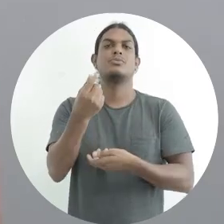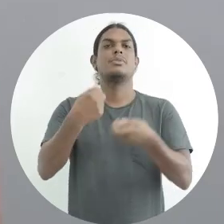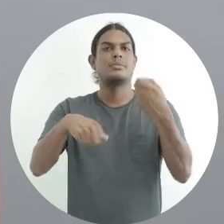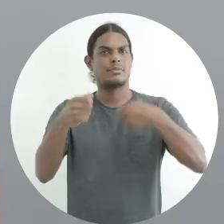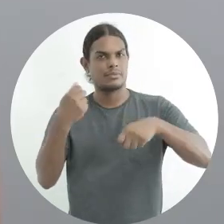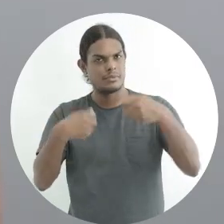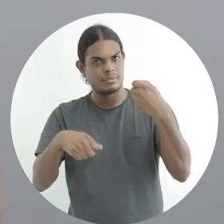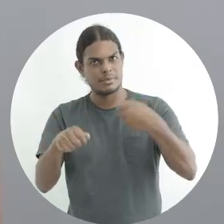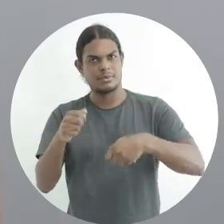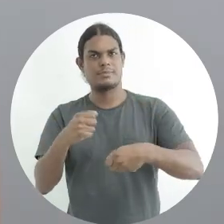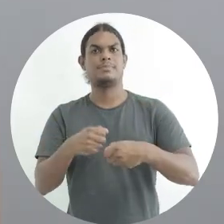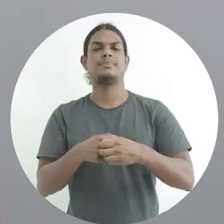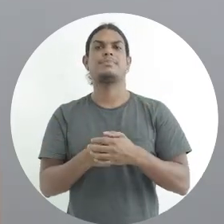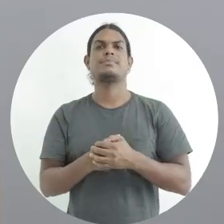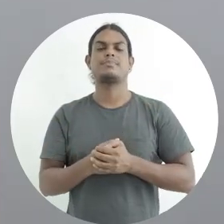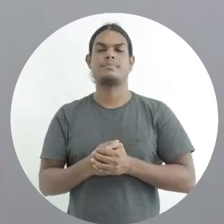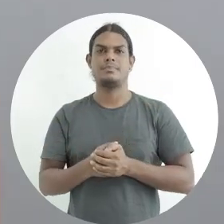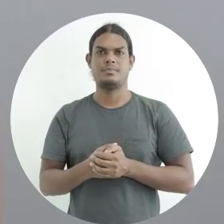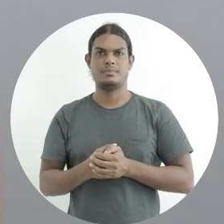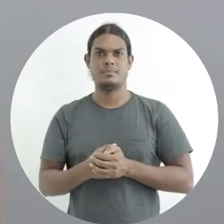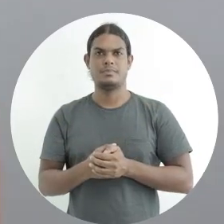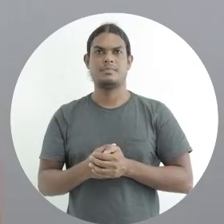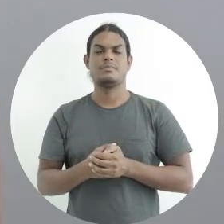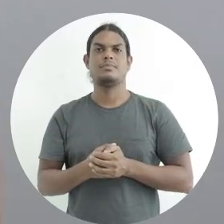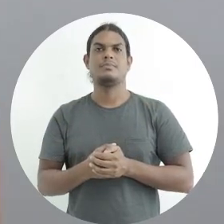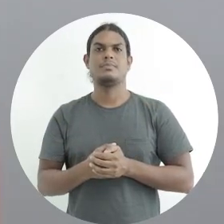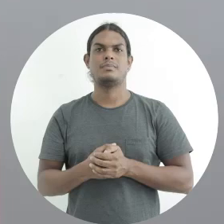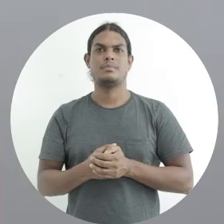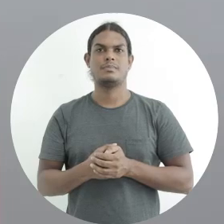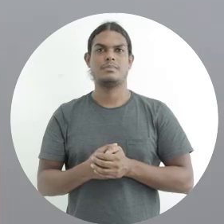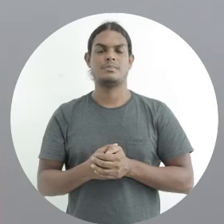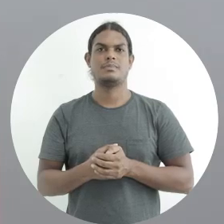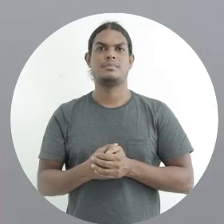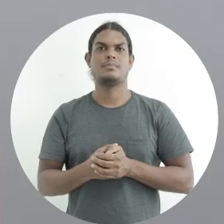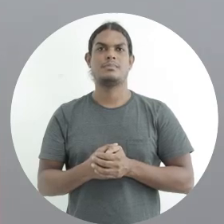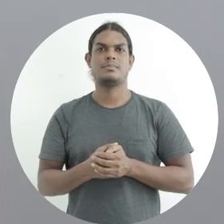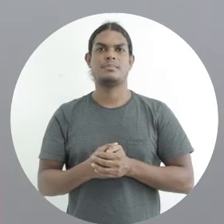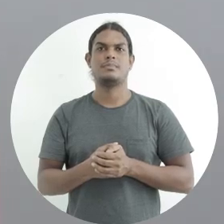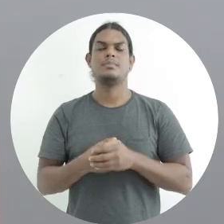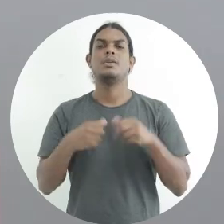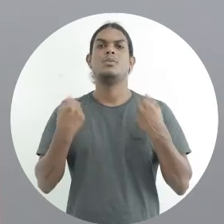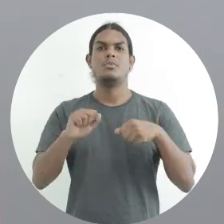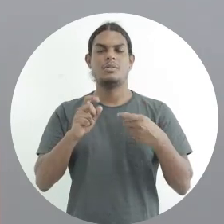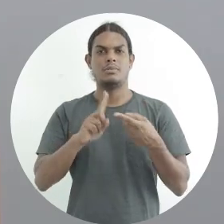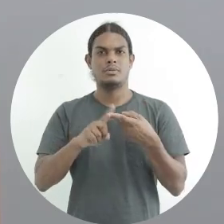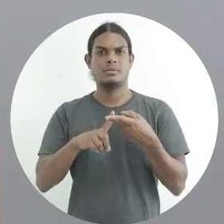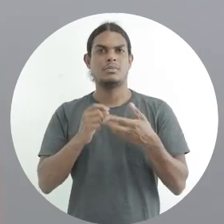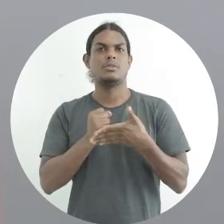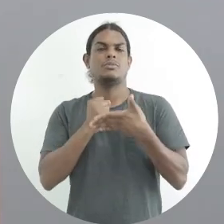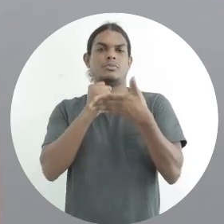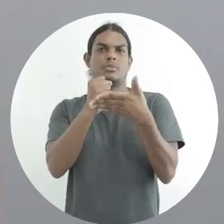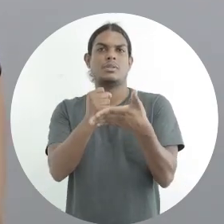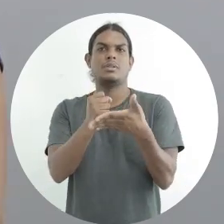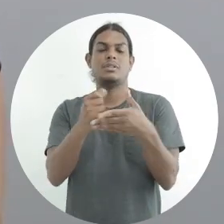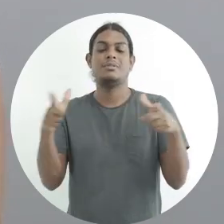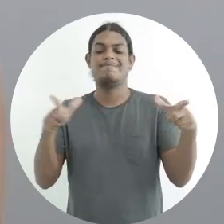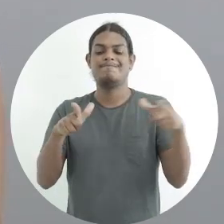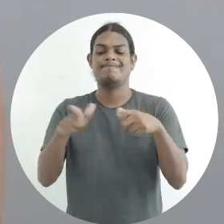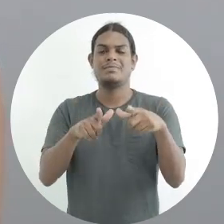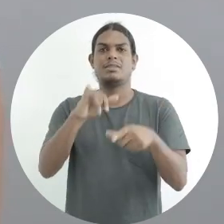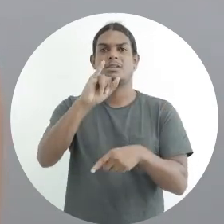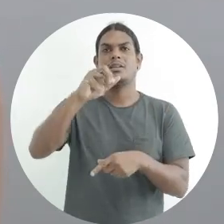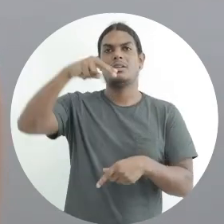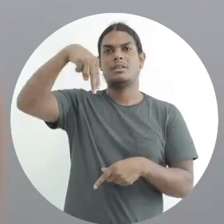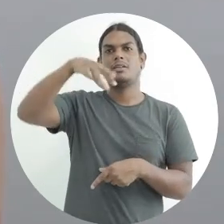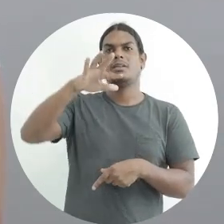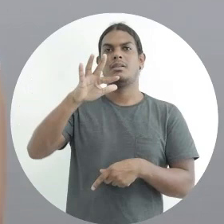ele baixar o preço. Então nós podemos também ajudar nesse processo de contenção da inflação. O